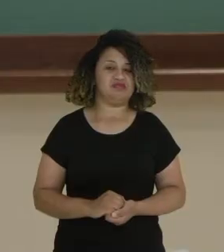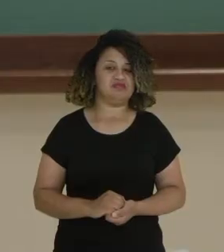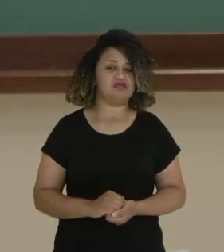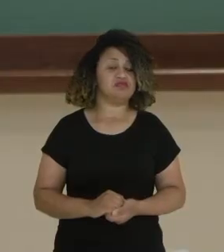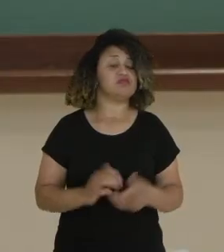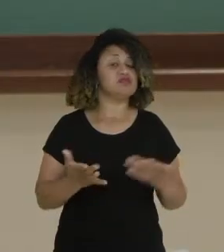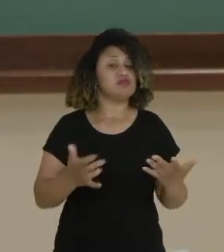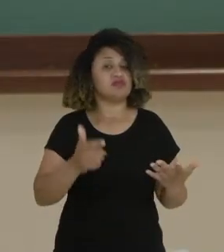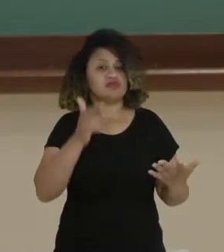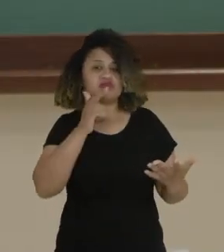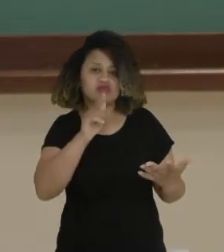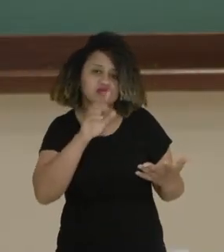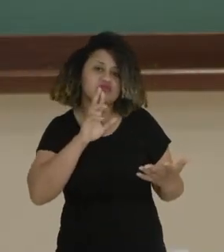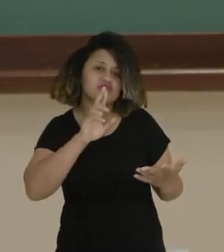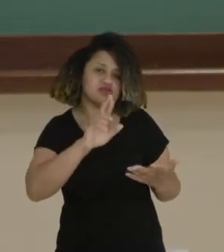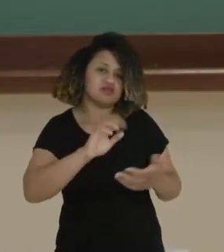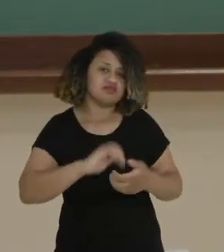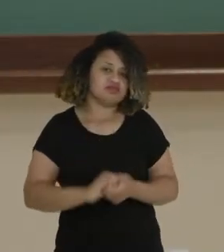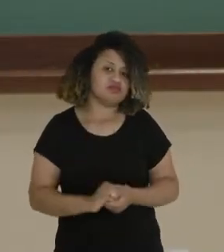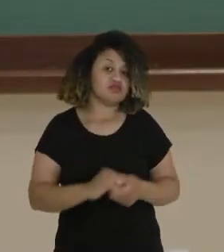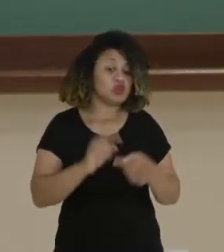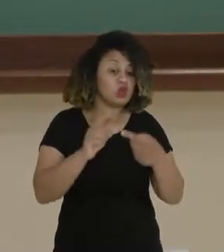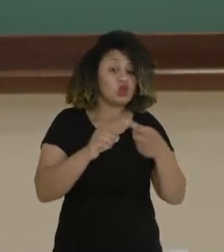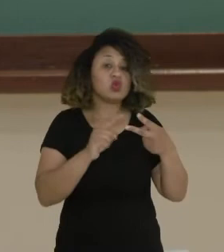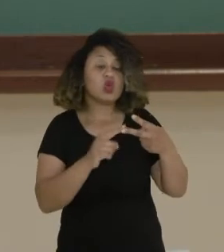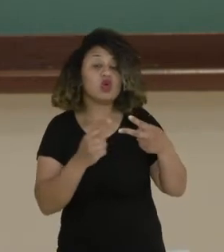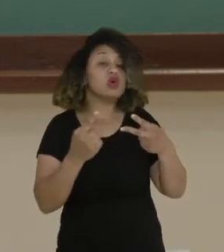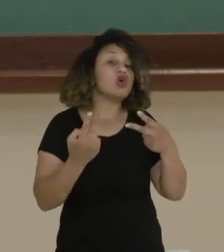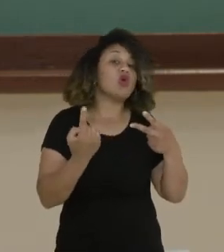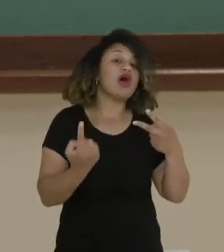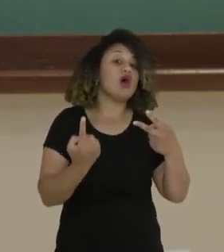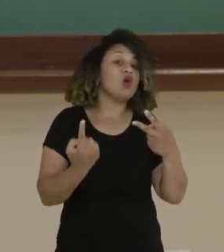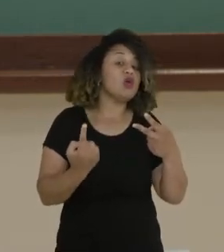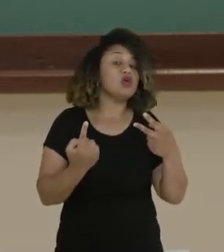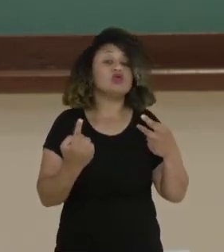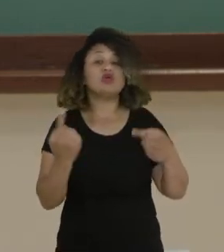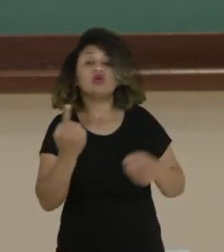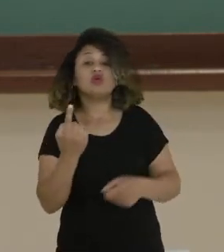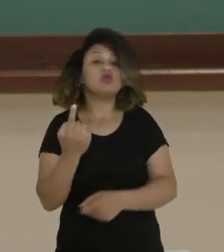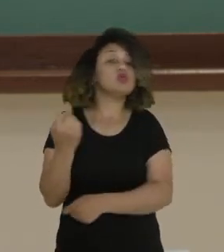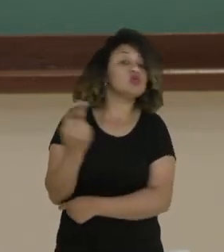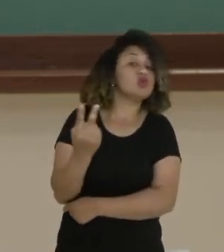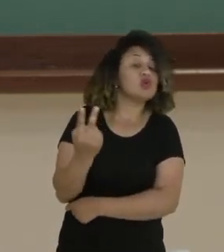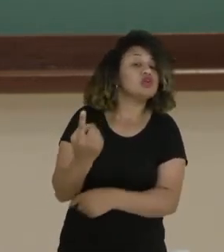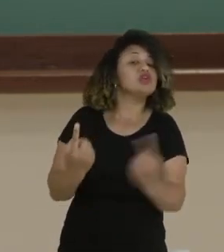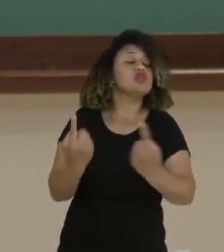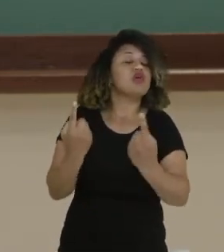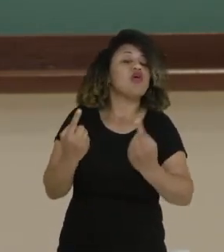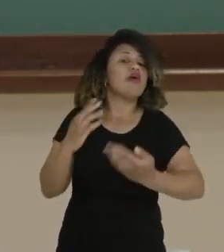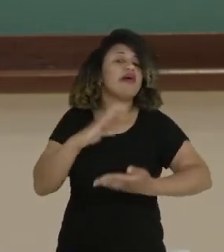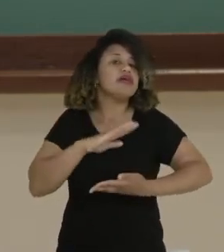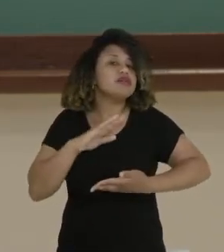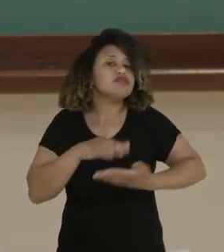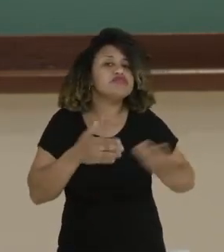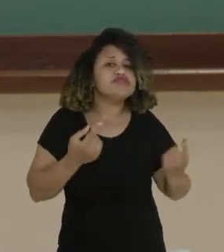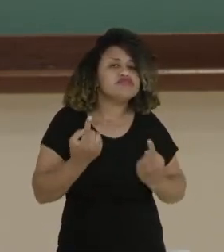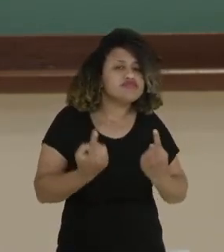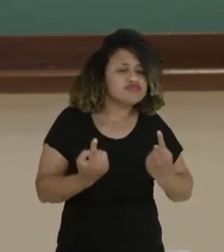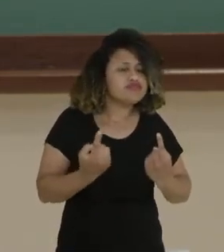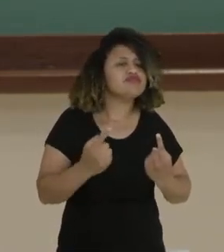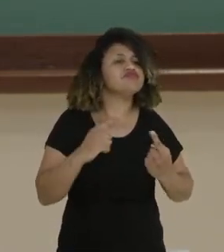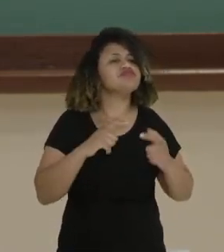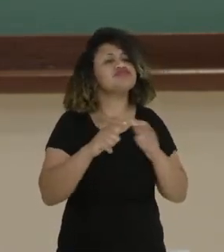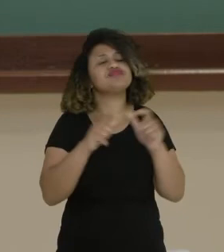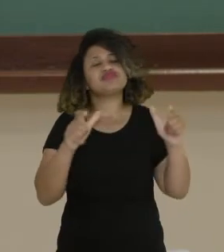Conseguiu determinar? 1 ou 2? 1, 2. Qual a situação? A gente tem a maior